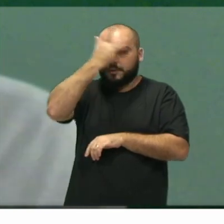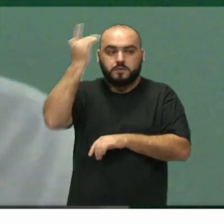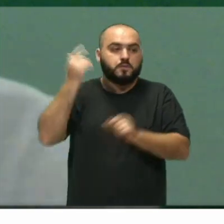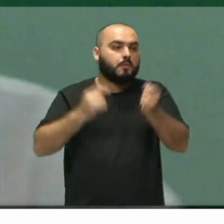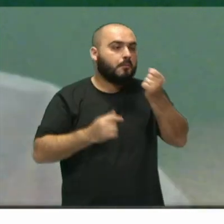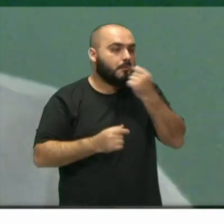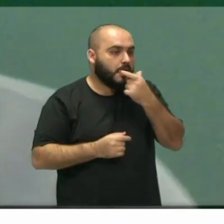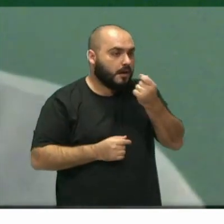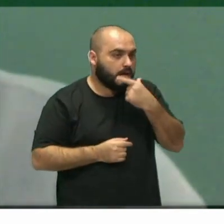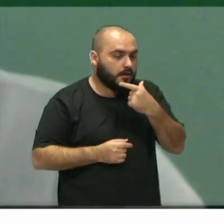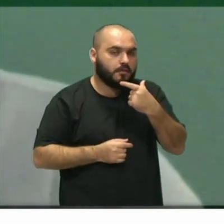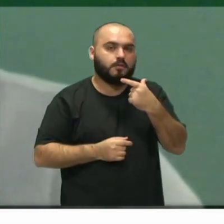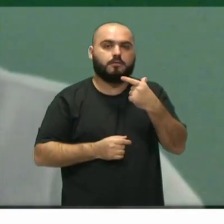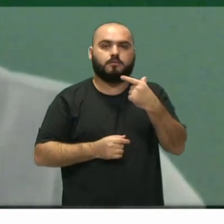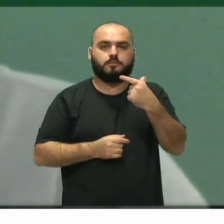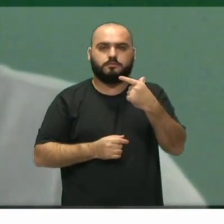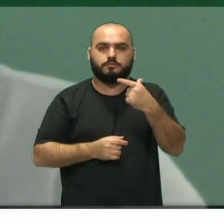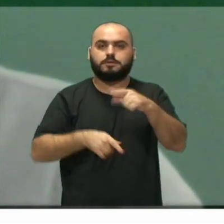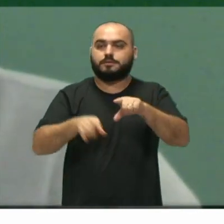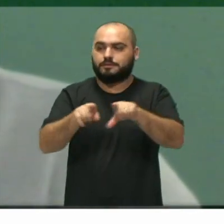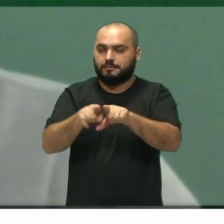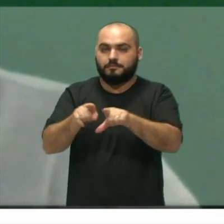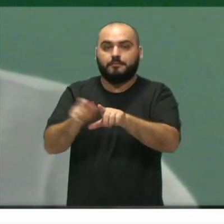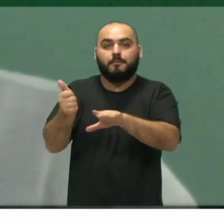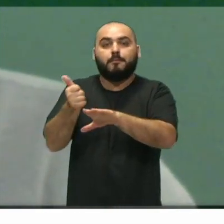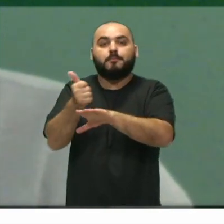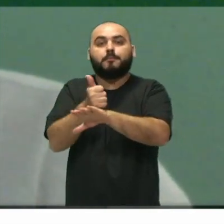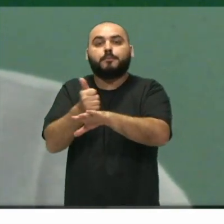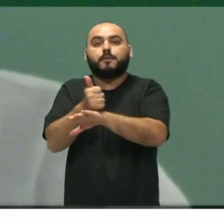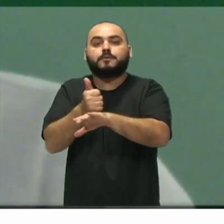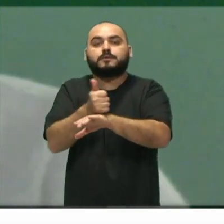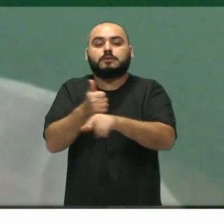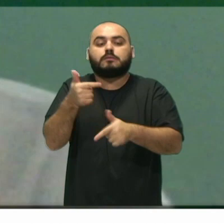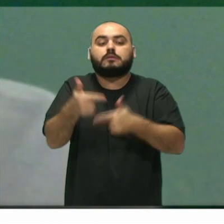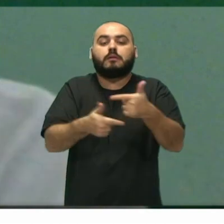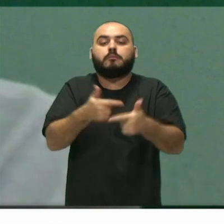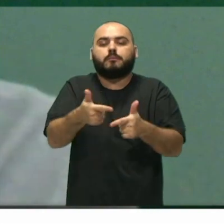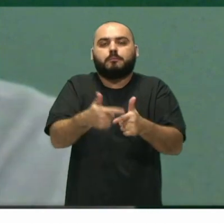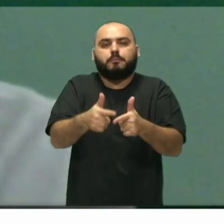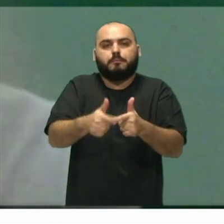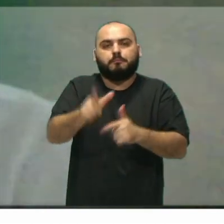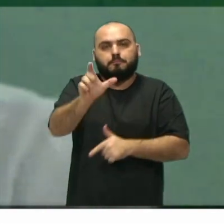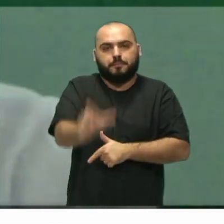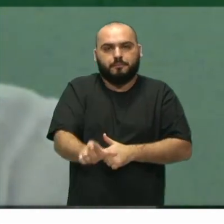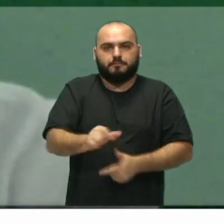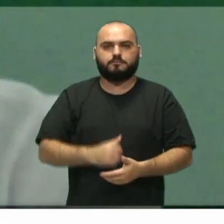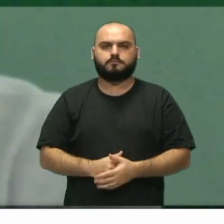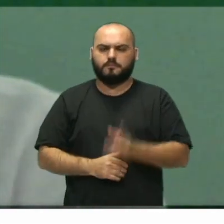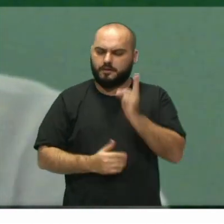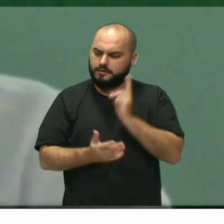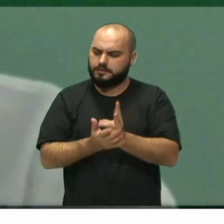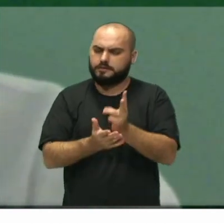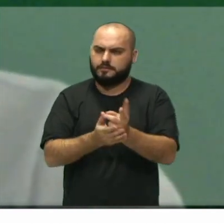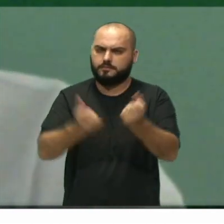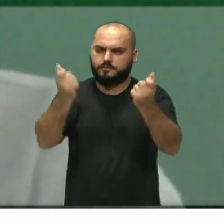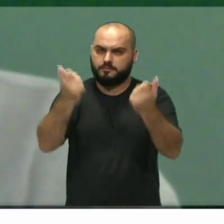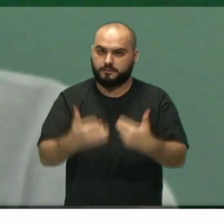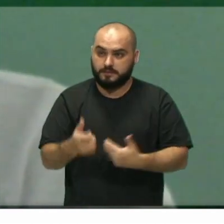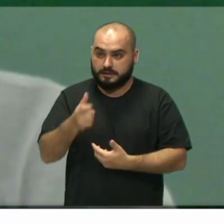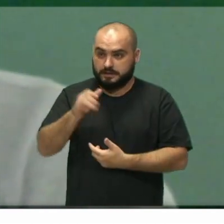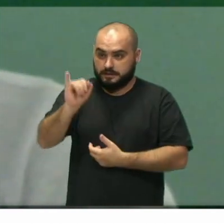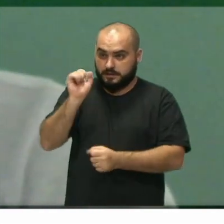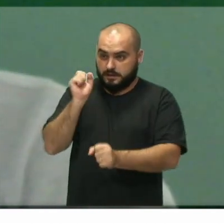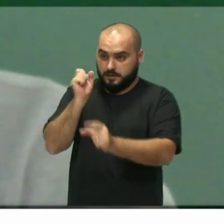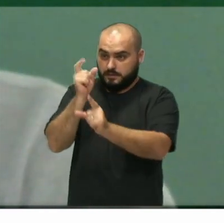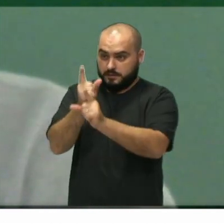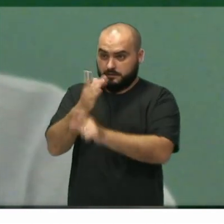medicação, e mesmo aos profissionais que tratam esse tipo de problema. Eu sempre brinco que se eu encontrar o meu cardiologista